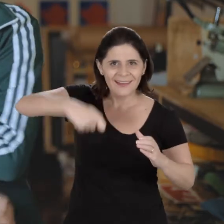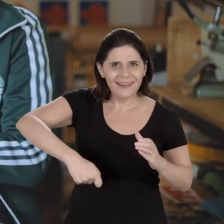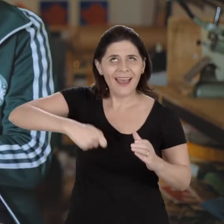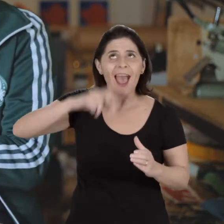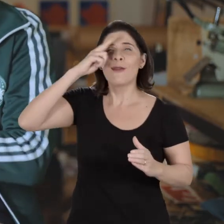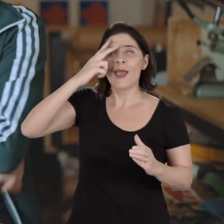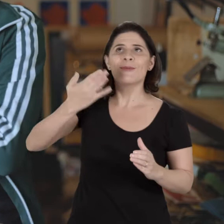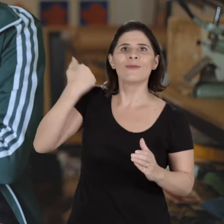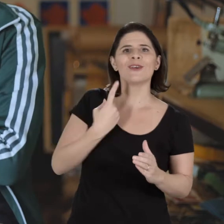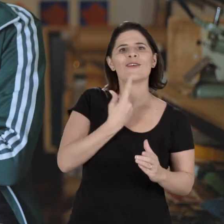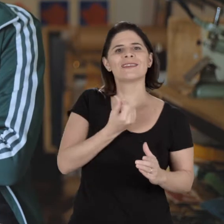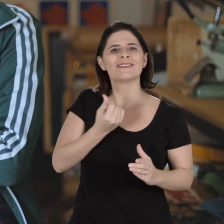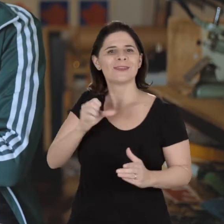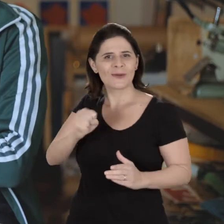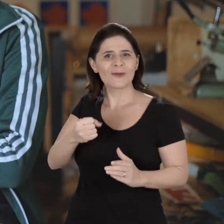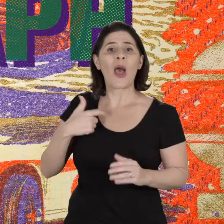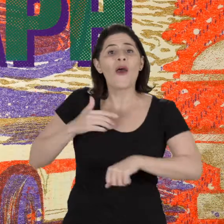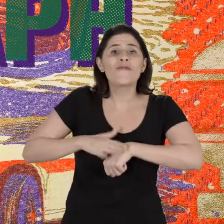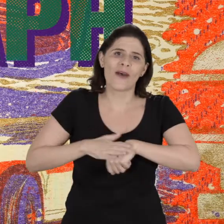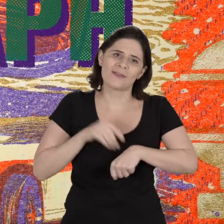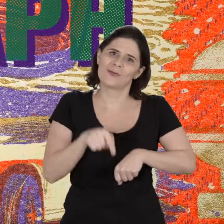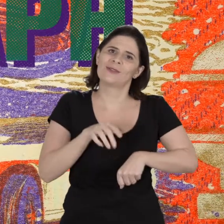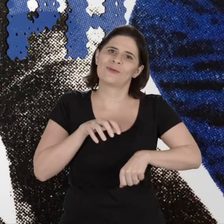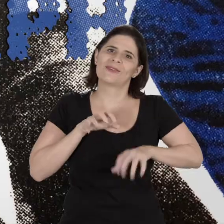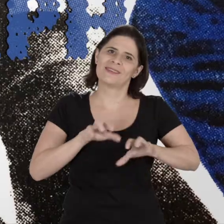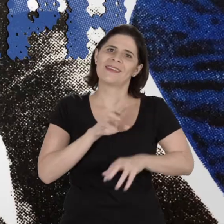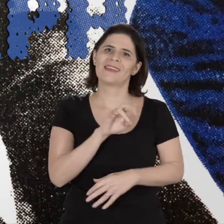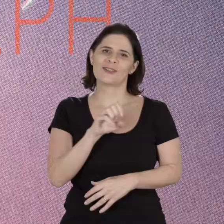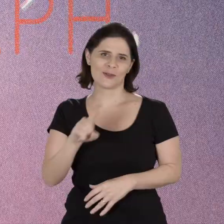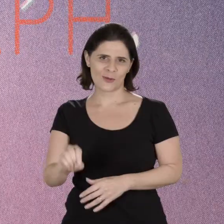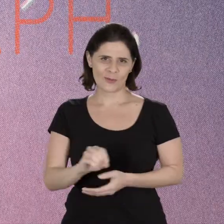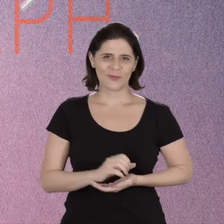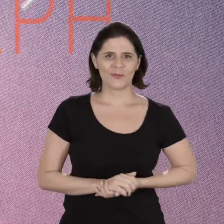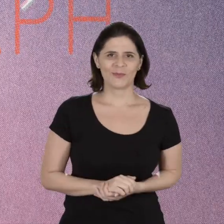coisa, e eu acho que eu faço um pouco disso com a Riso.